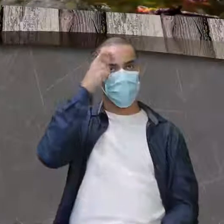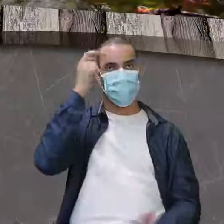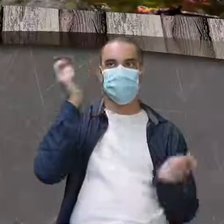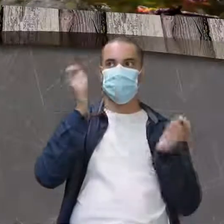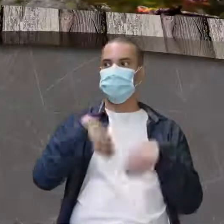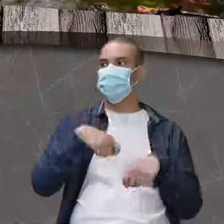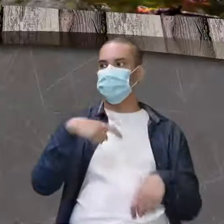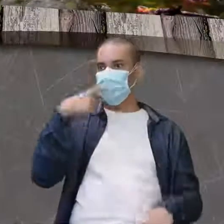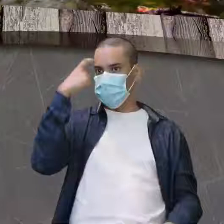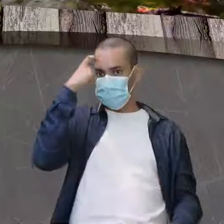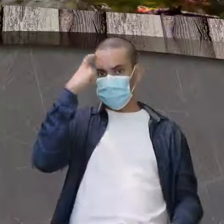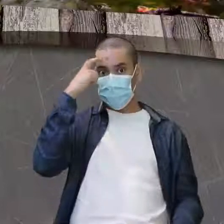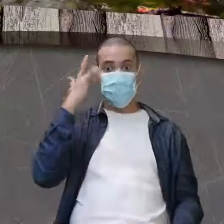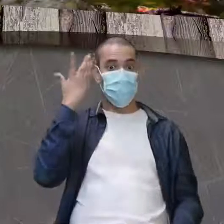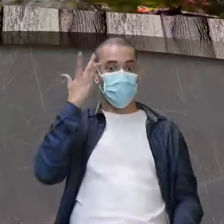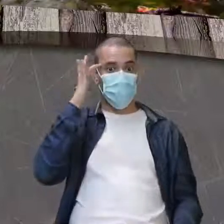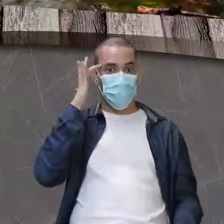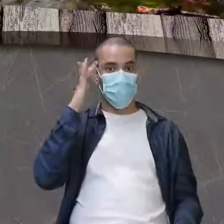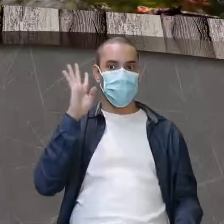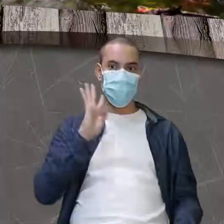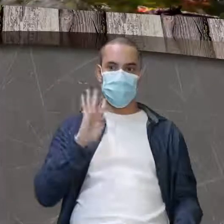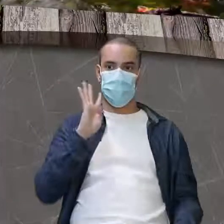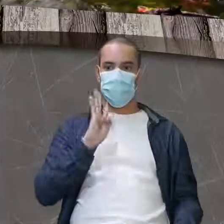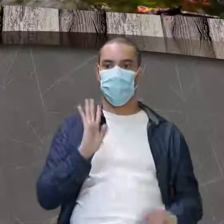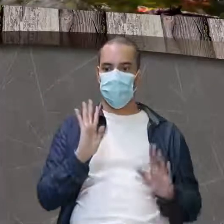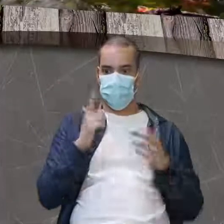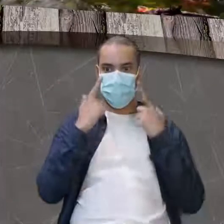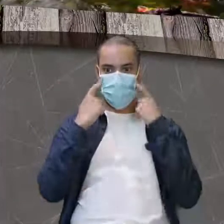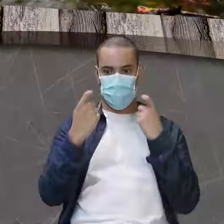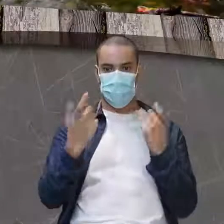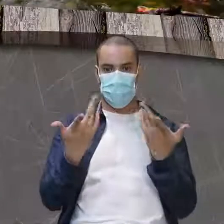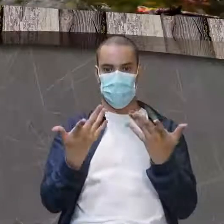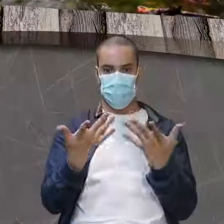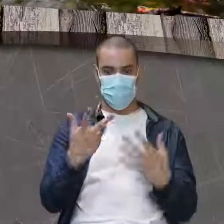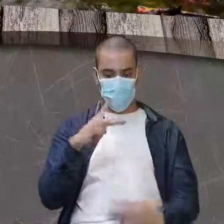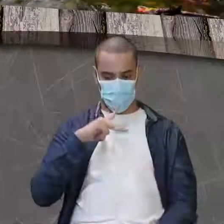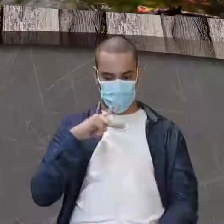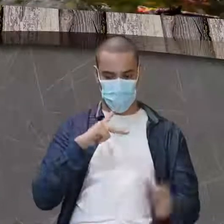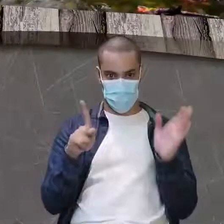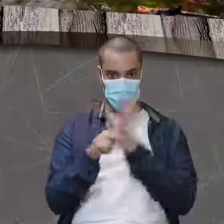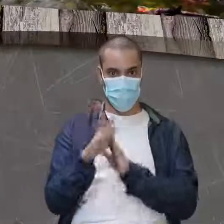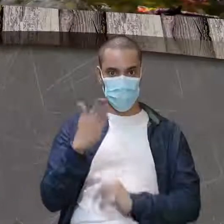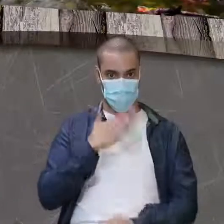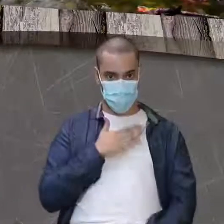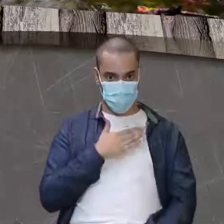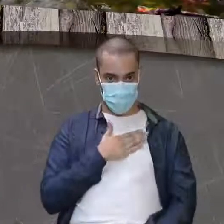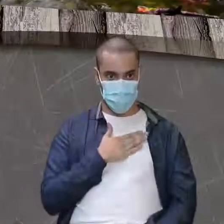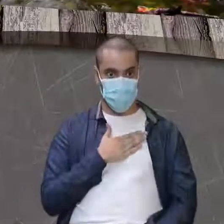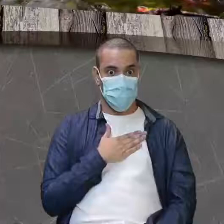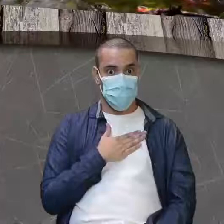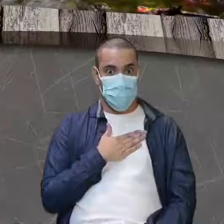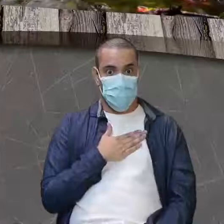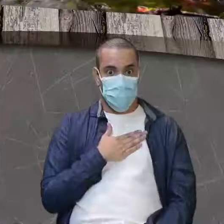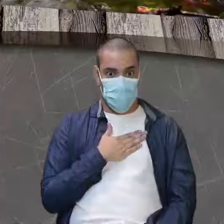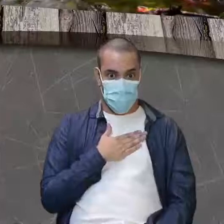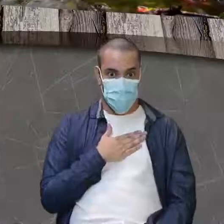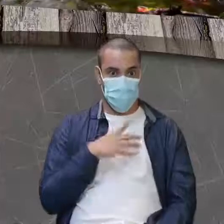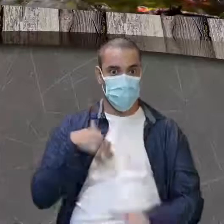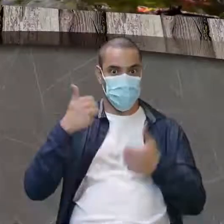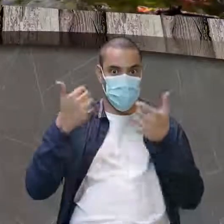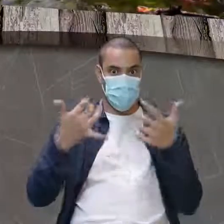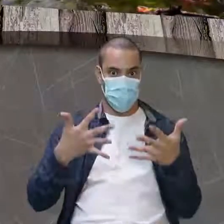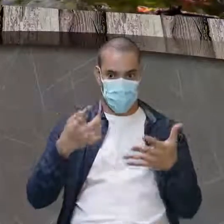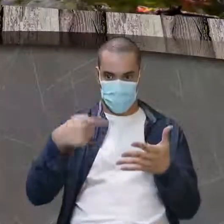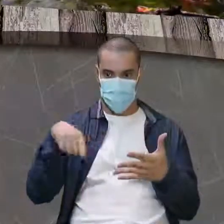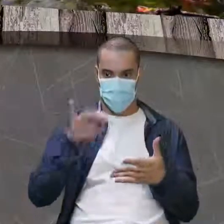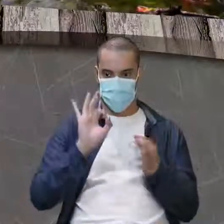capacidade de raciocinar isso, eu acho isso muito legal, tá? Particularmente, o Prof. Tabi está aqui colocando essa situação para